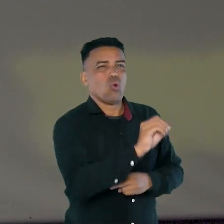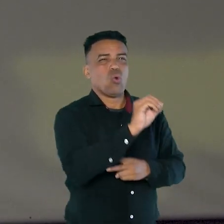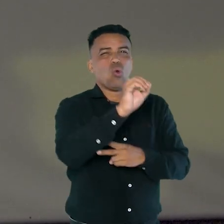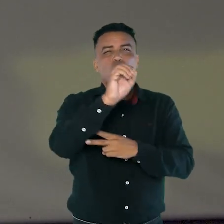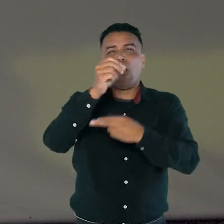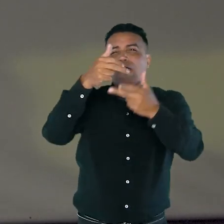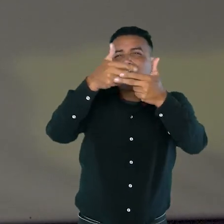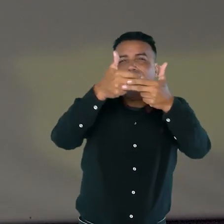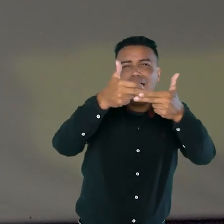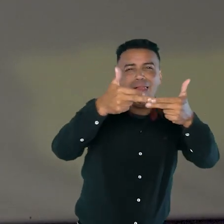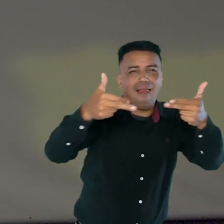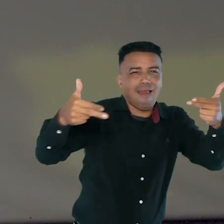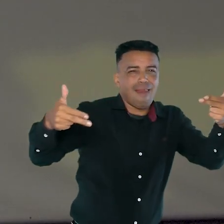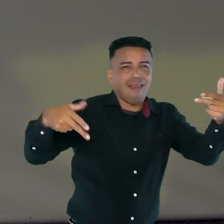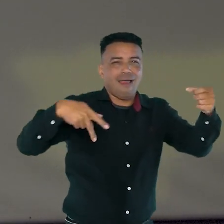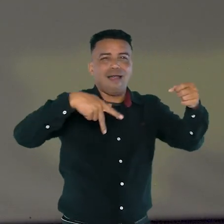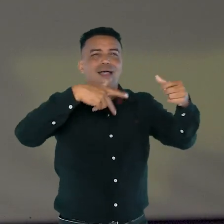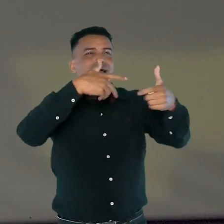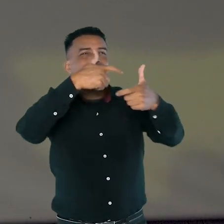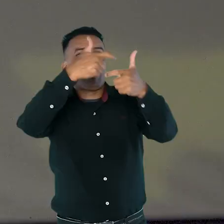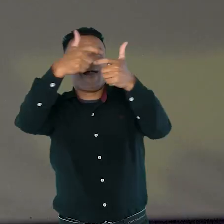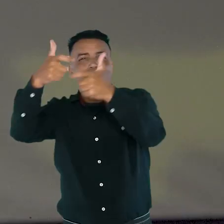Cabinda,